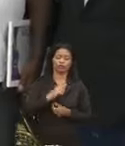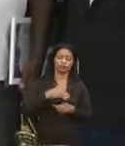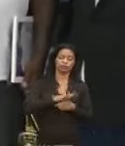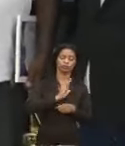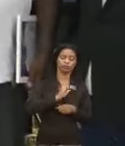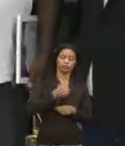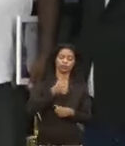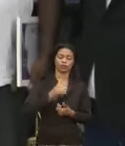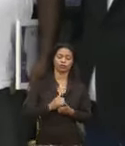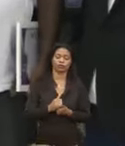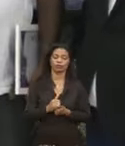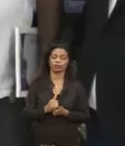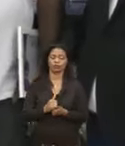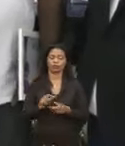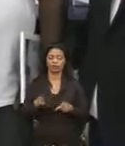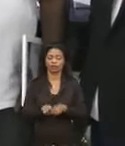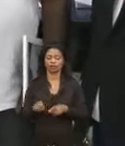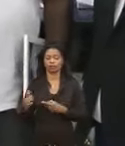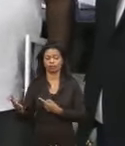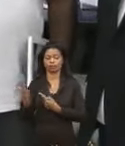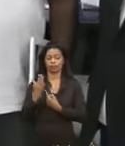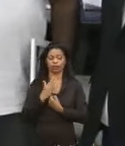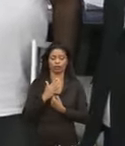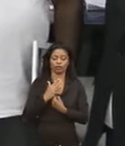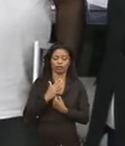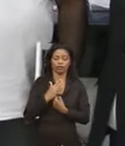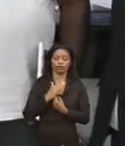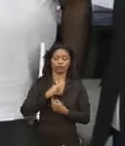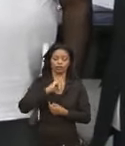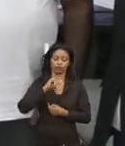não está aqui, né? Como é o nome do outro?